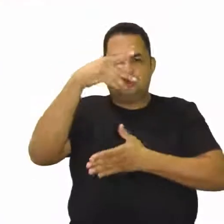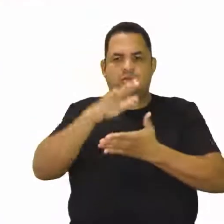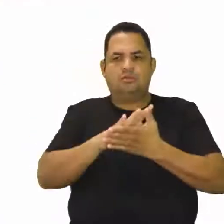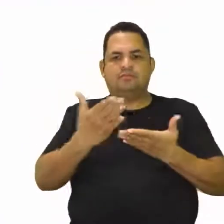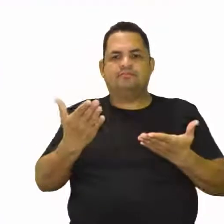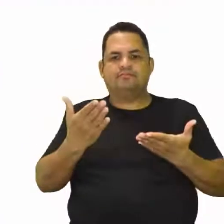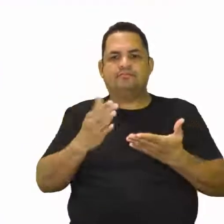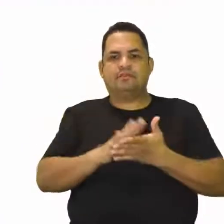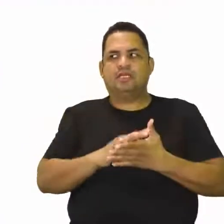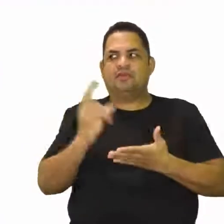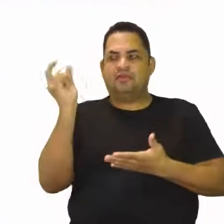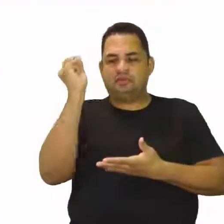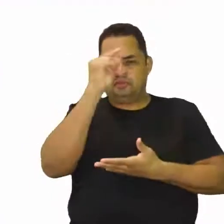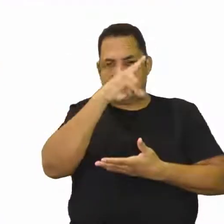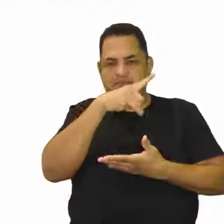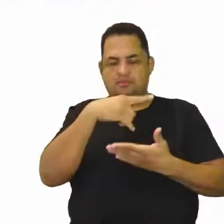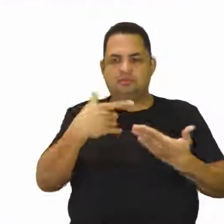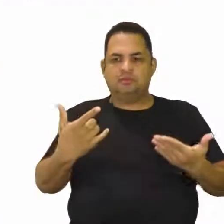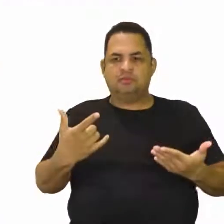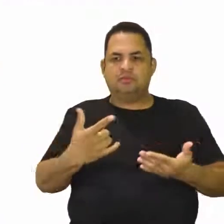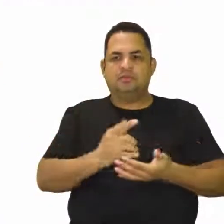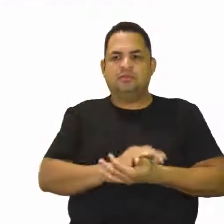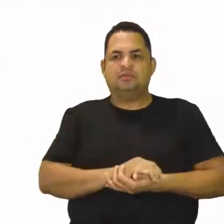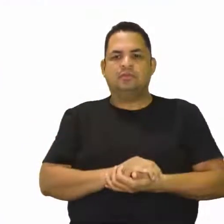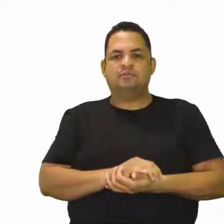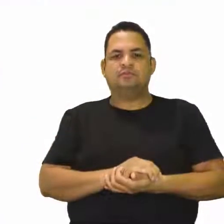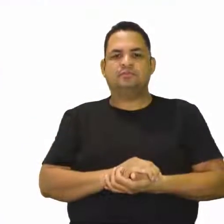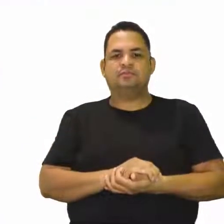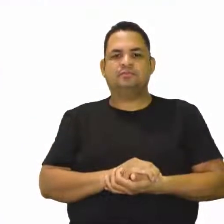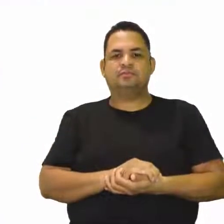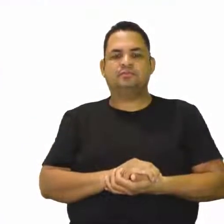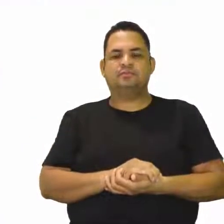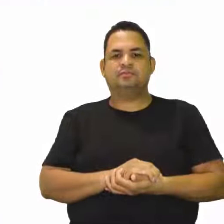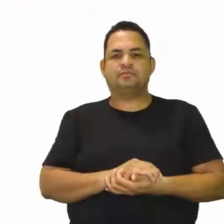coisa pega mesmo para eles, né?